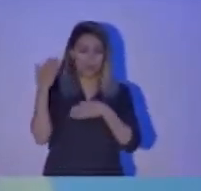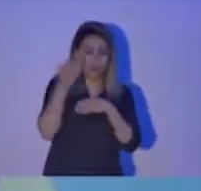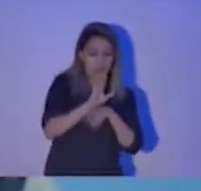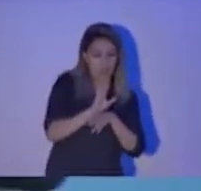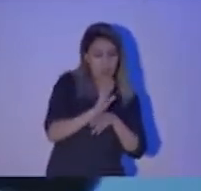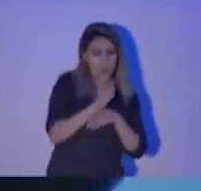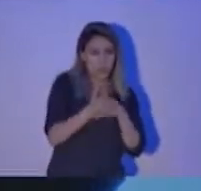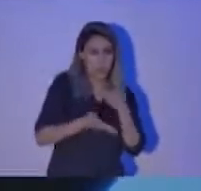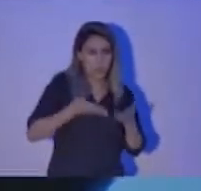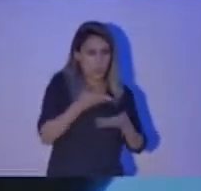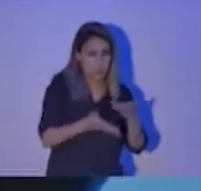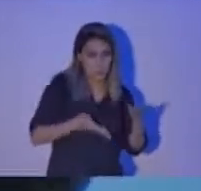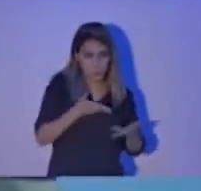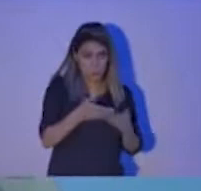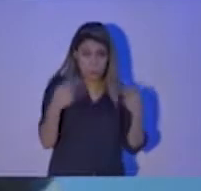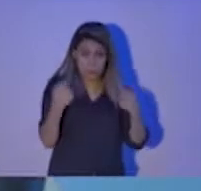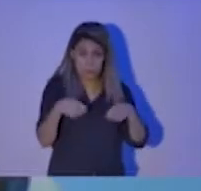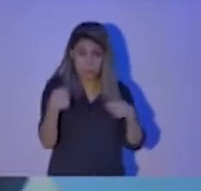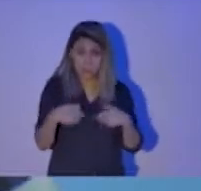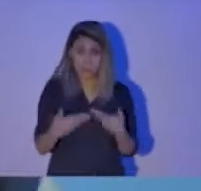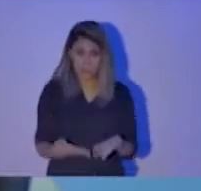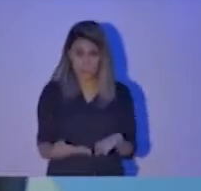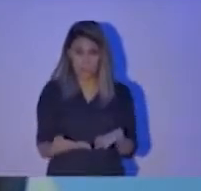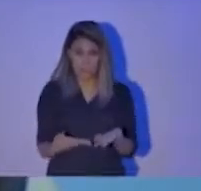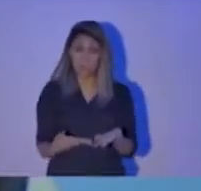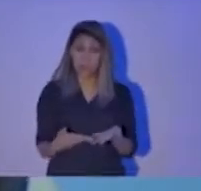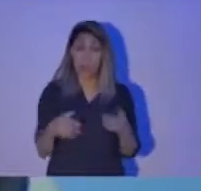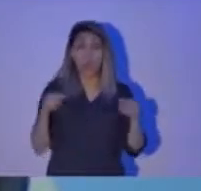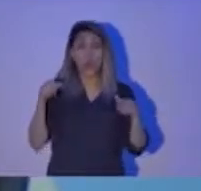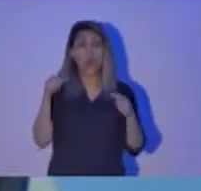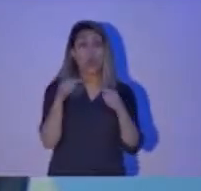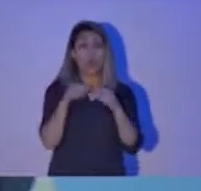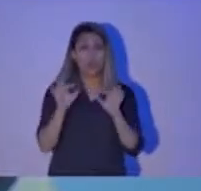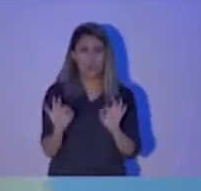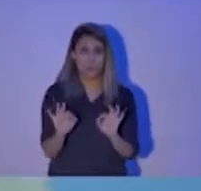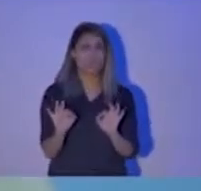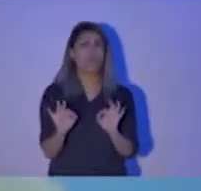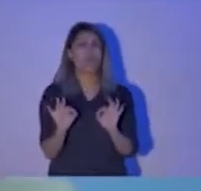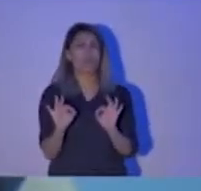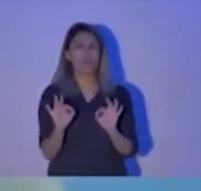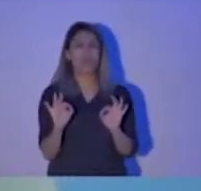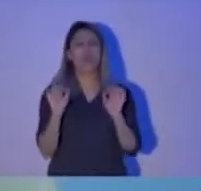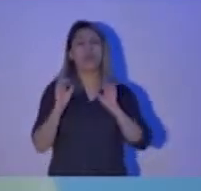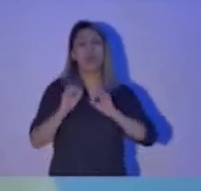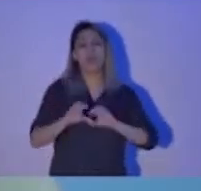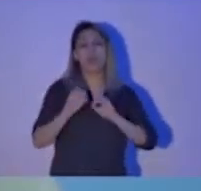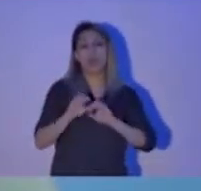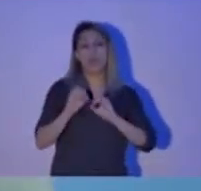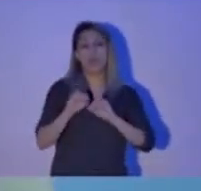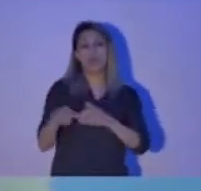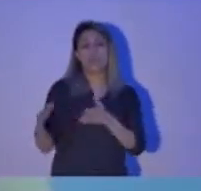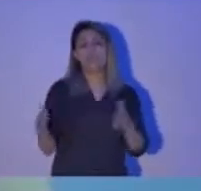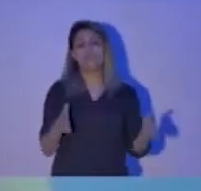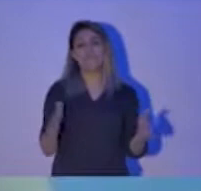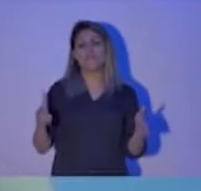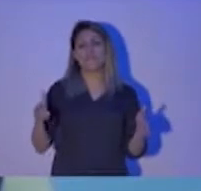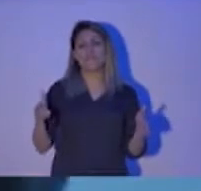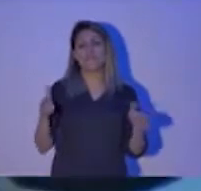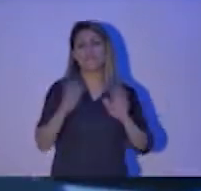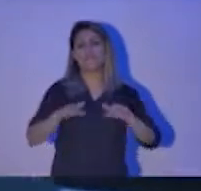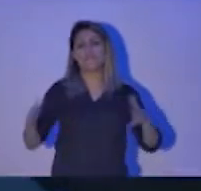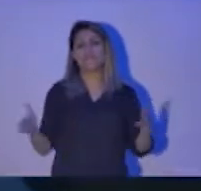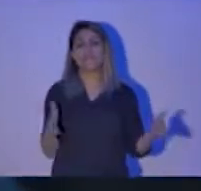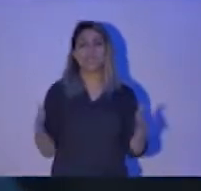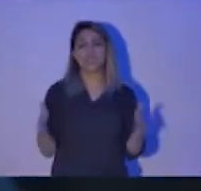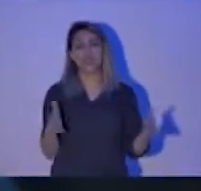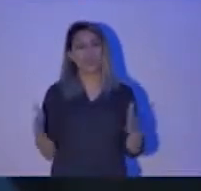etapa, que é a mais sensível e a mais importante no desenvolvimento para a sua trajetória, e entregou